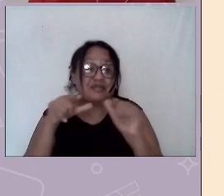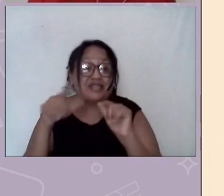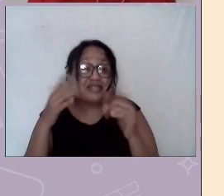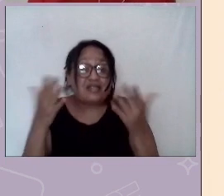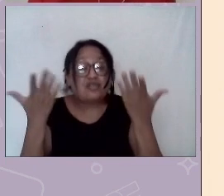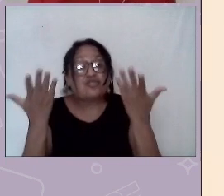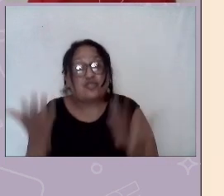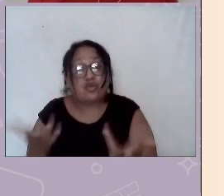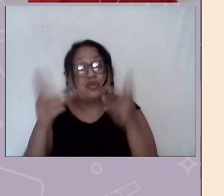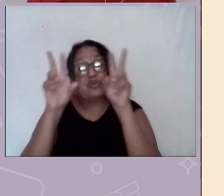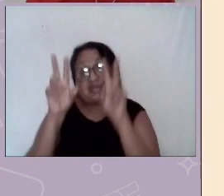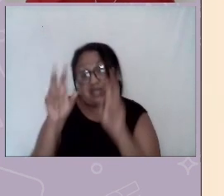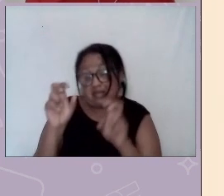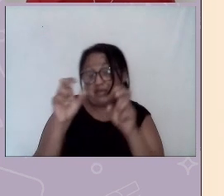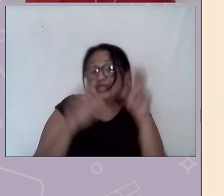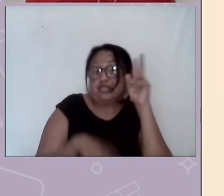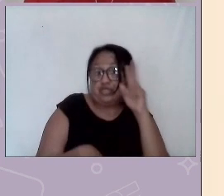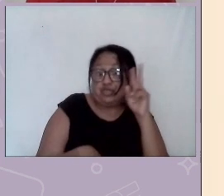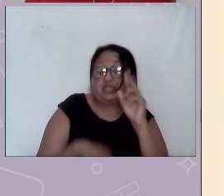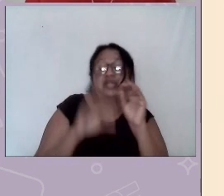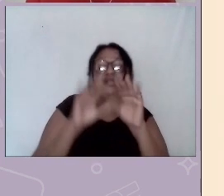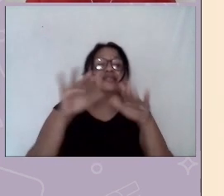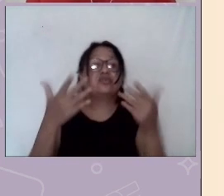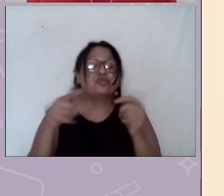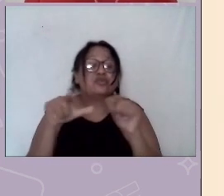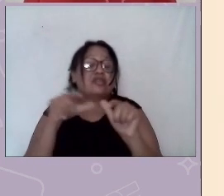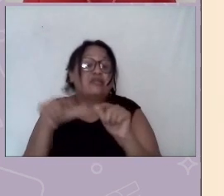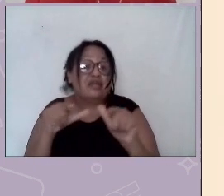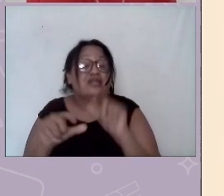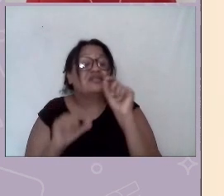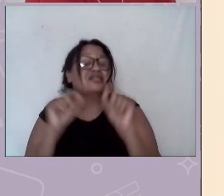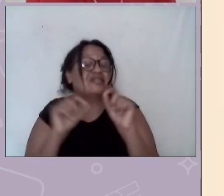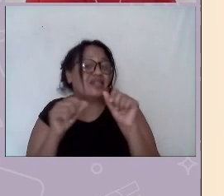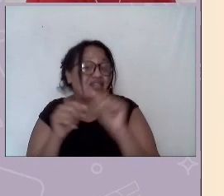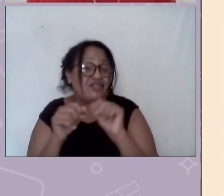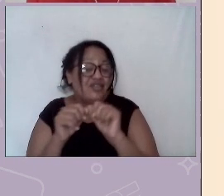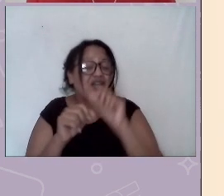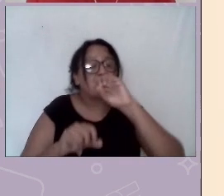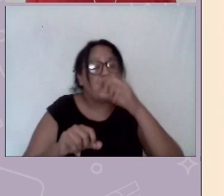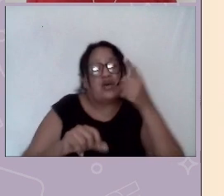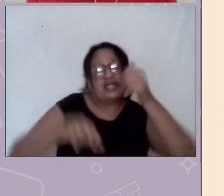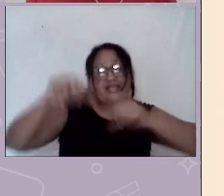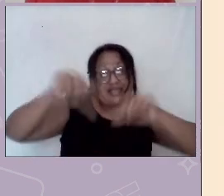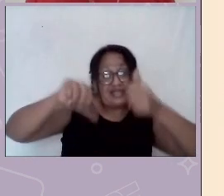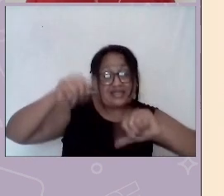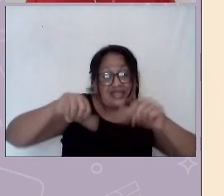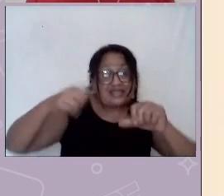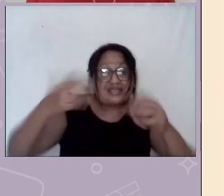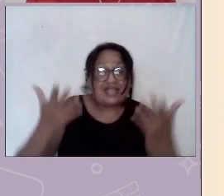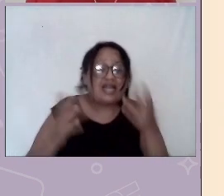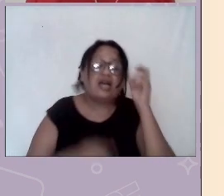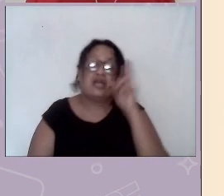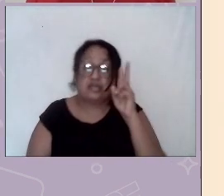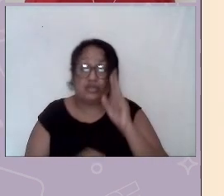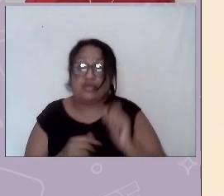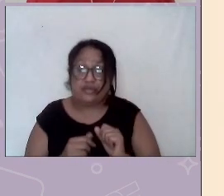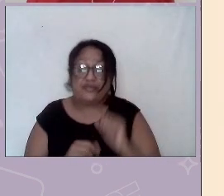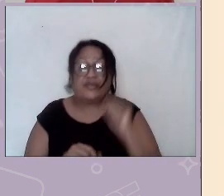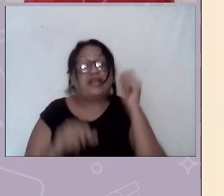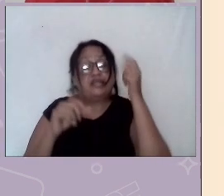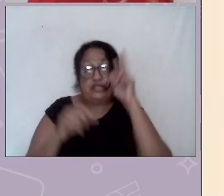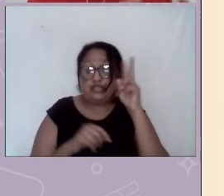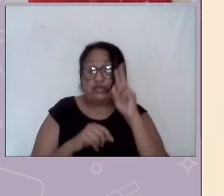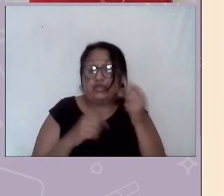definição de história e sobre o trabalho de quem faz ou de quem analisa a história história